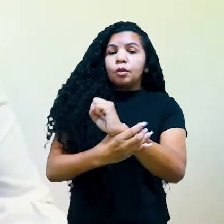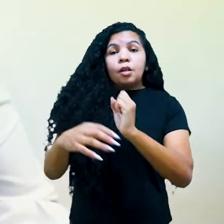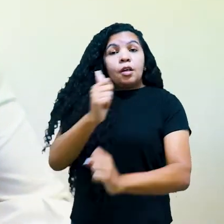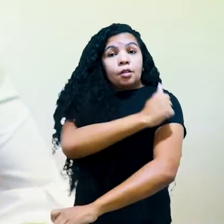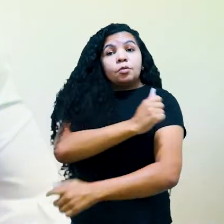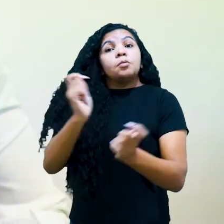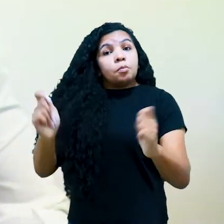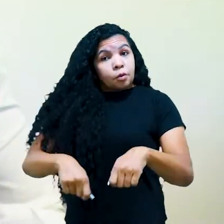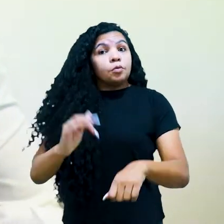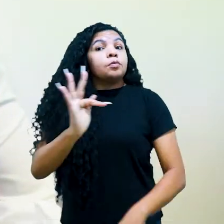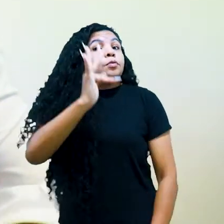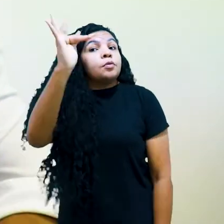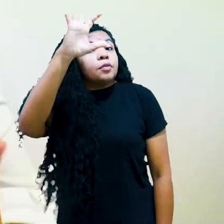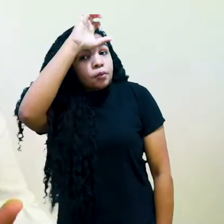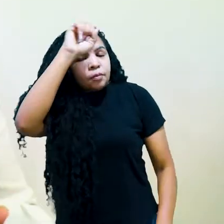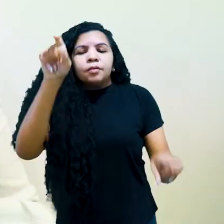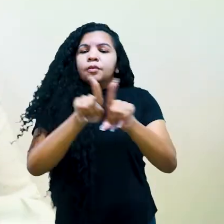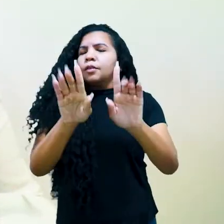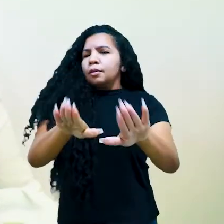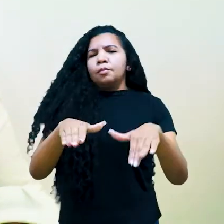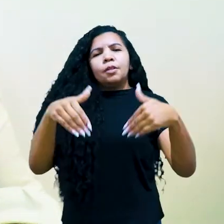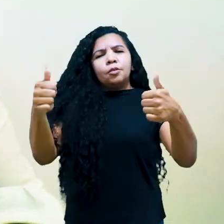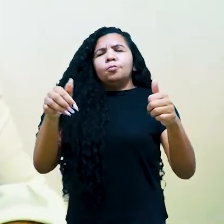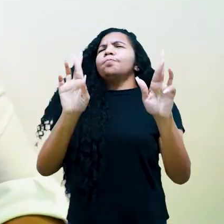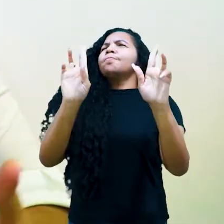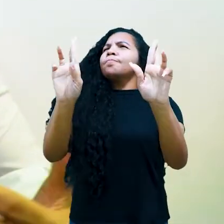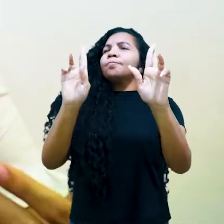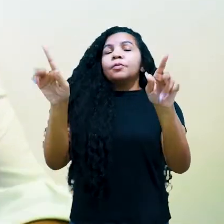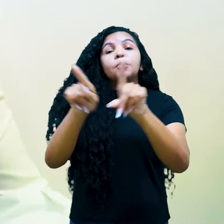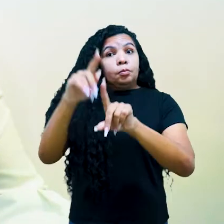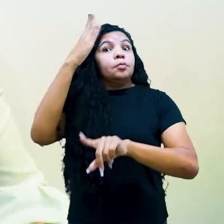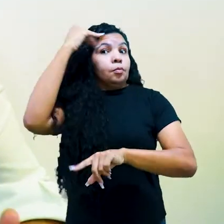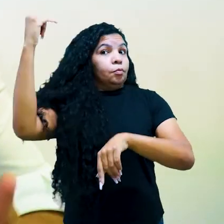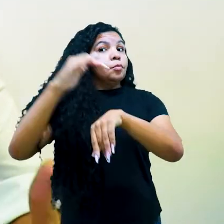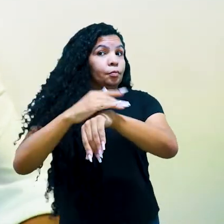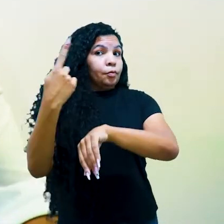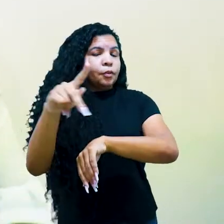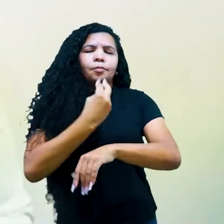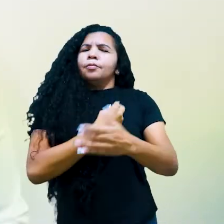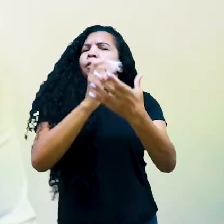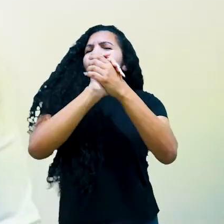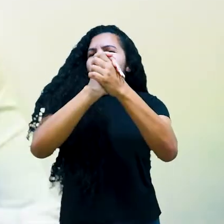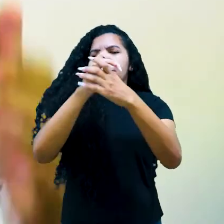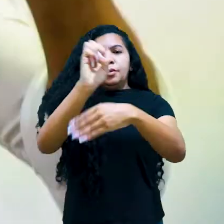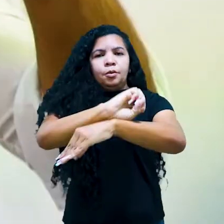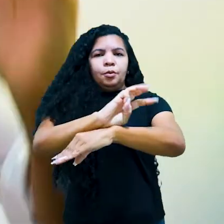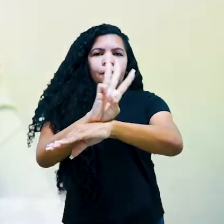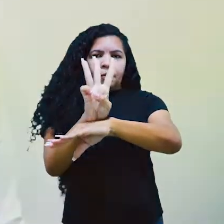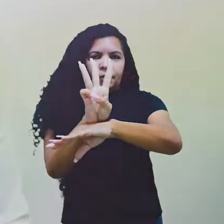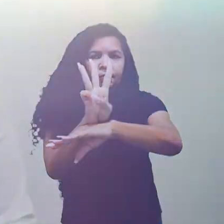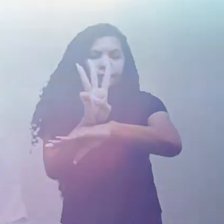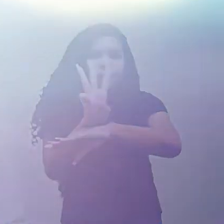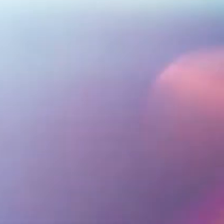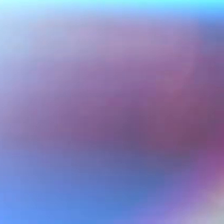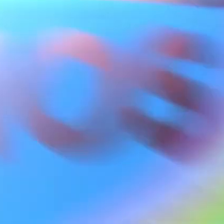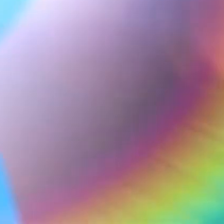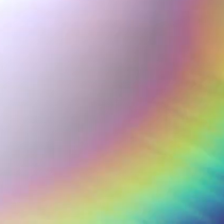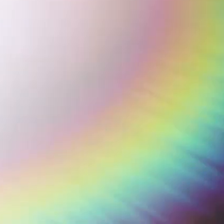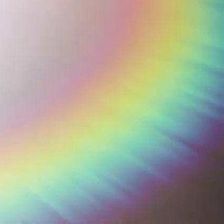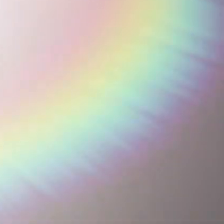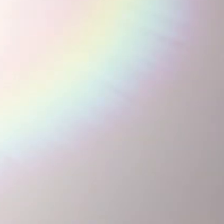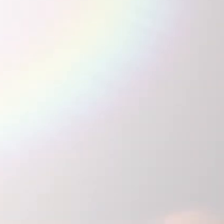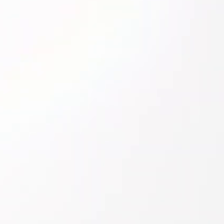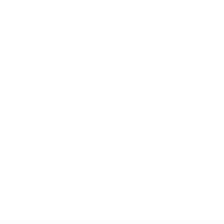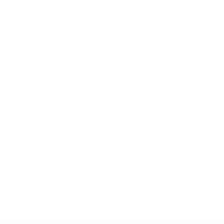que possa garantir que os alunos possam não só aprender mais ter maiores perspectivas de sucesso em suas vidas Parabéns ao membro